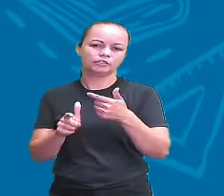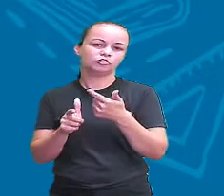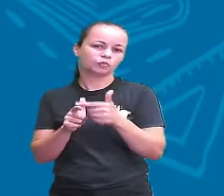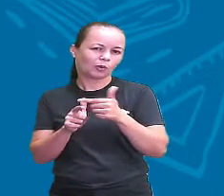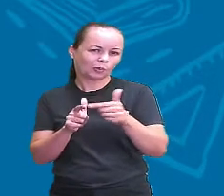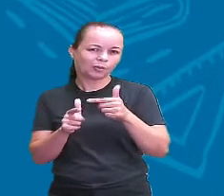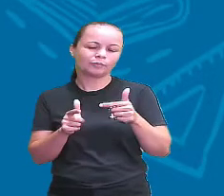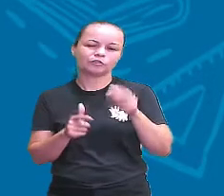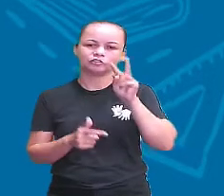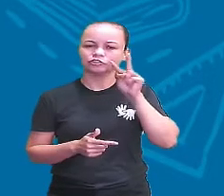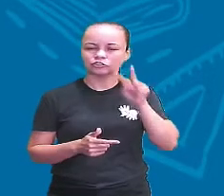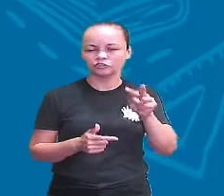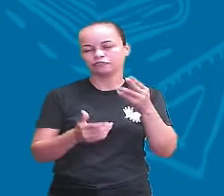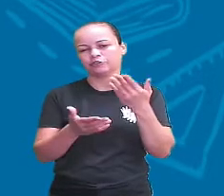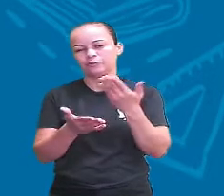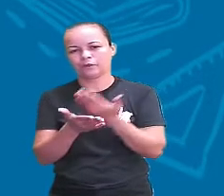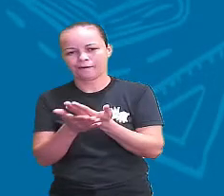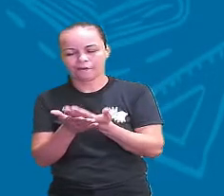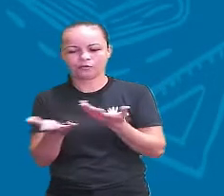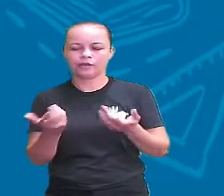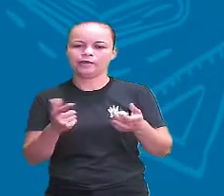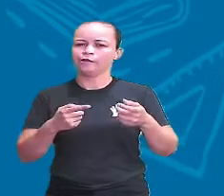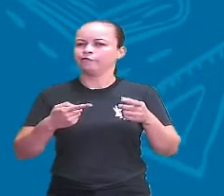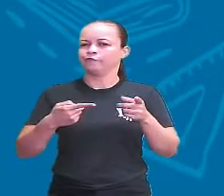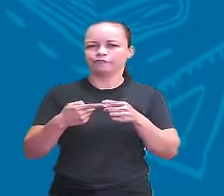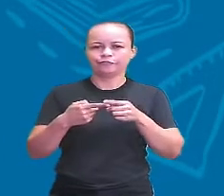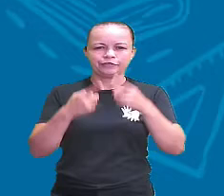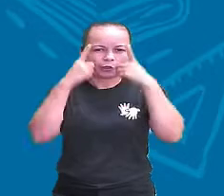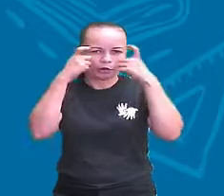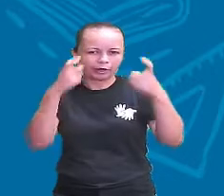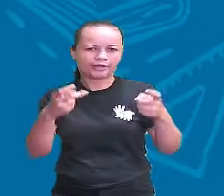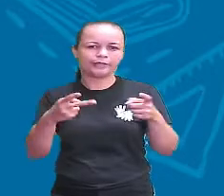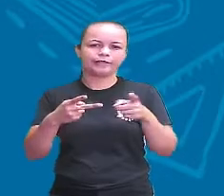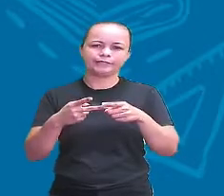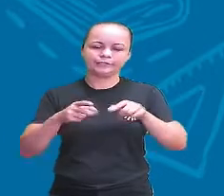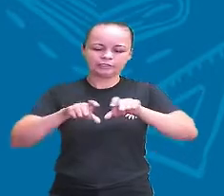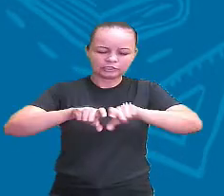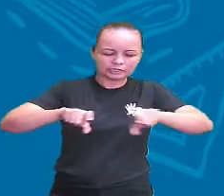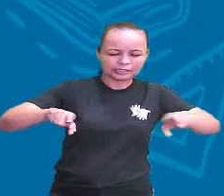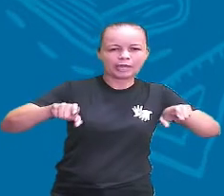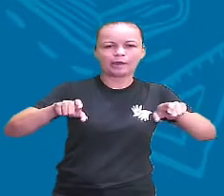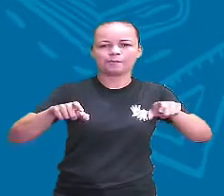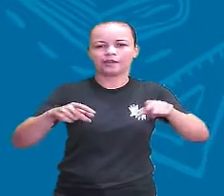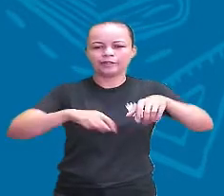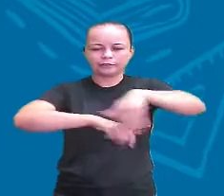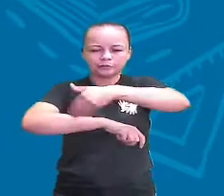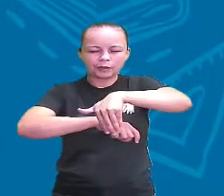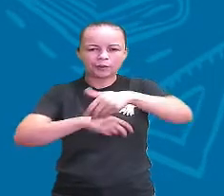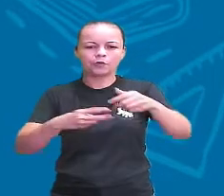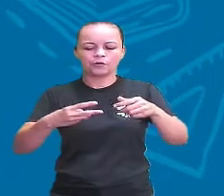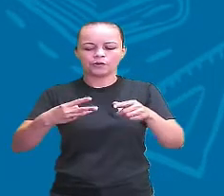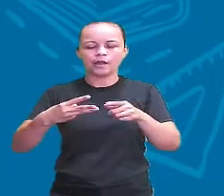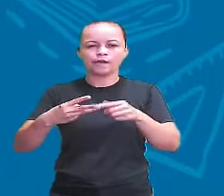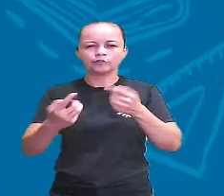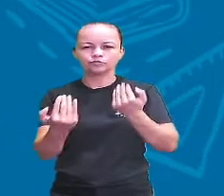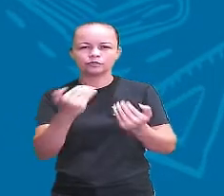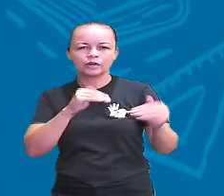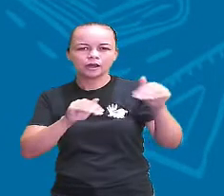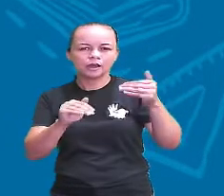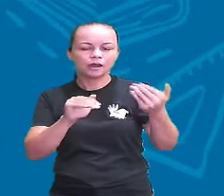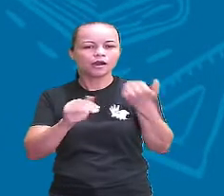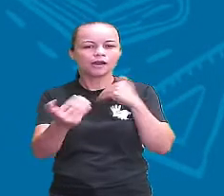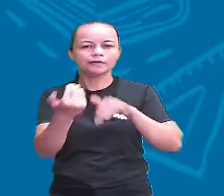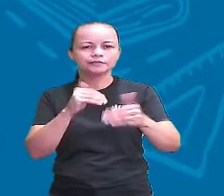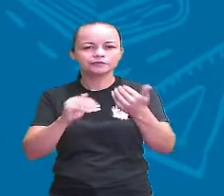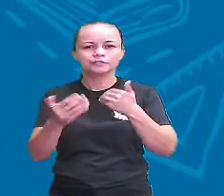aula. Violência, saneamento, iluminação, trânsito, tantas outras coisas